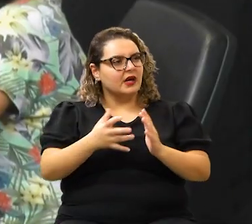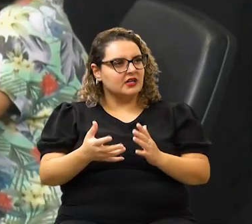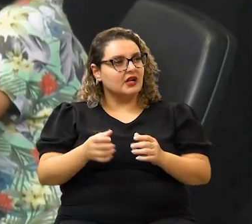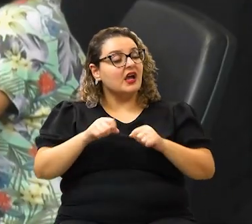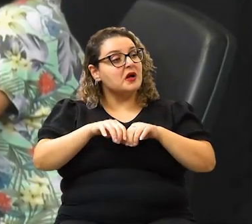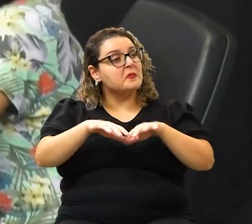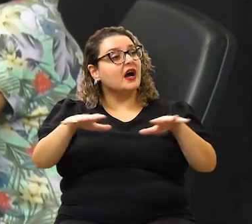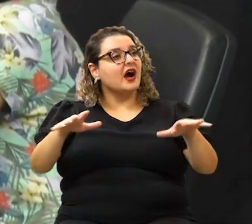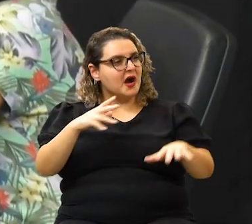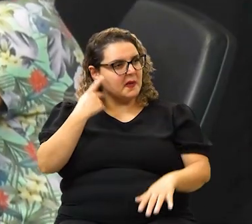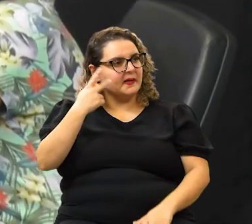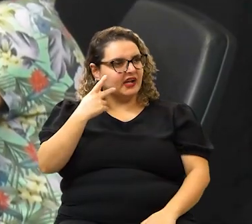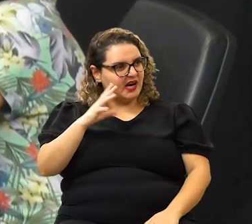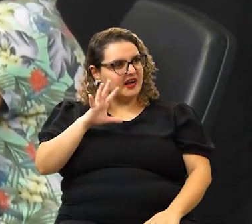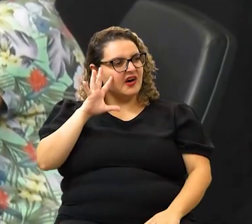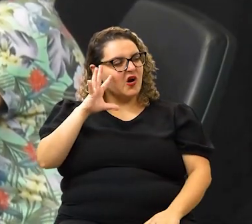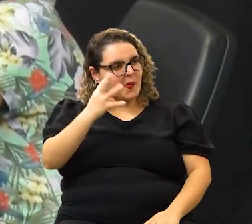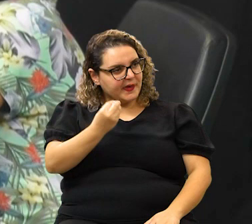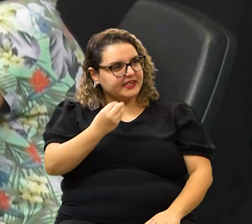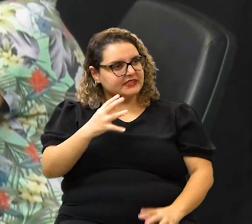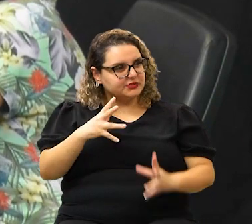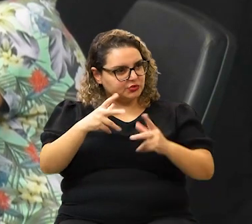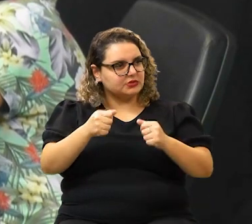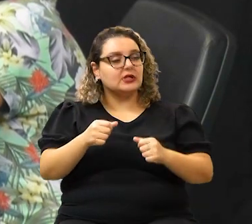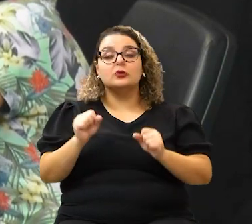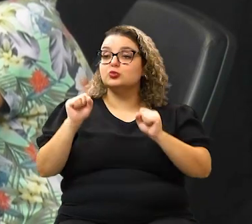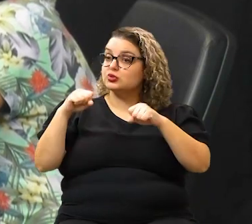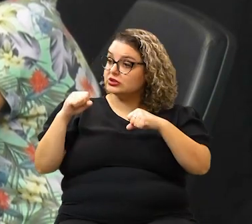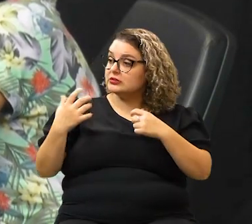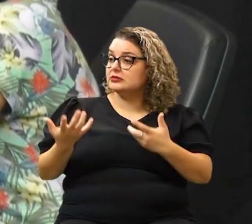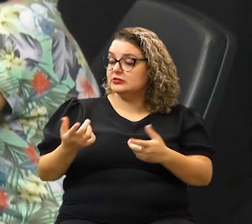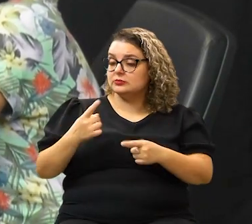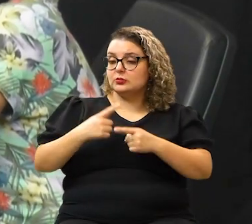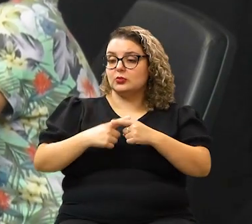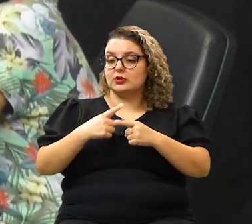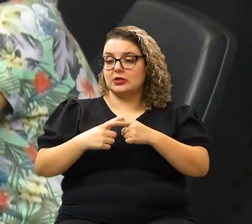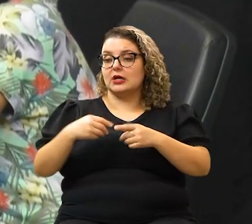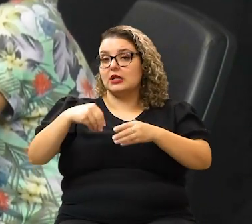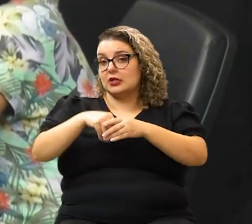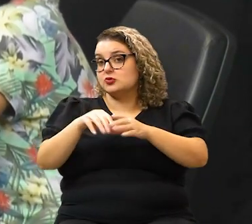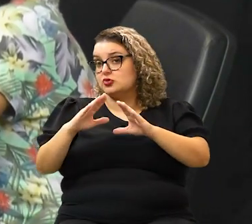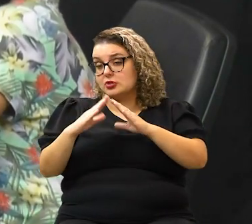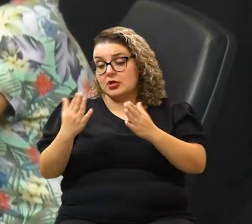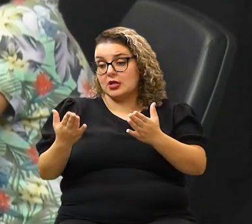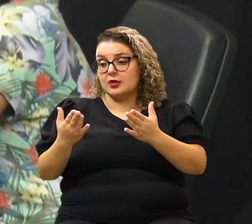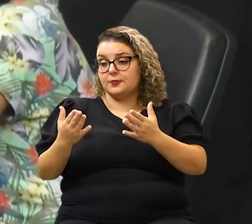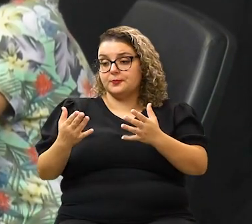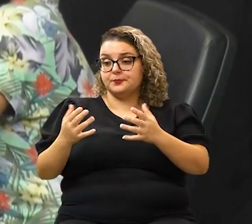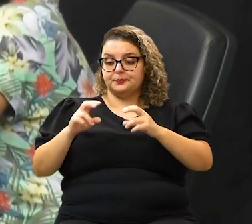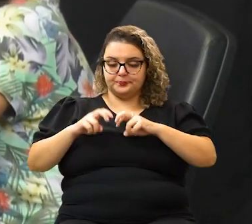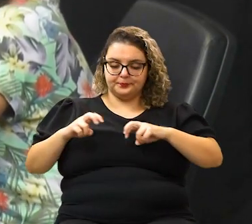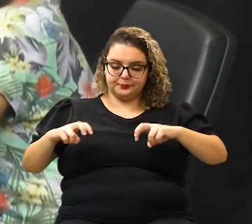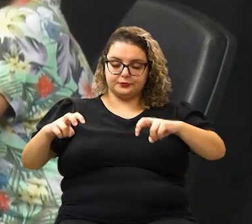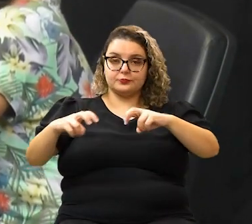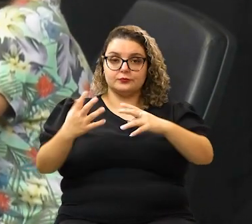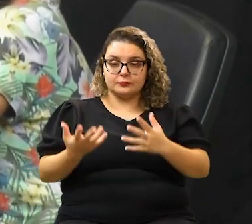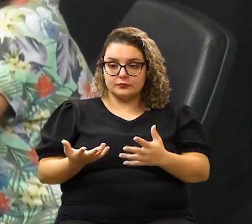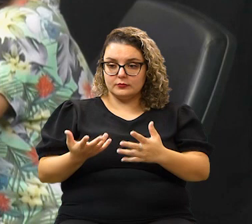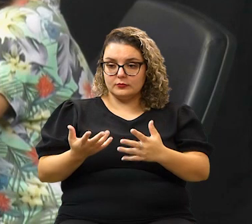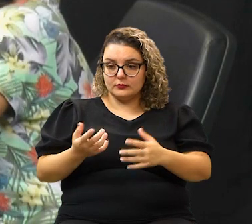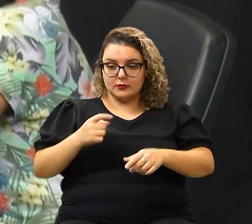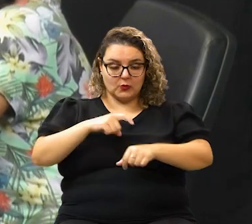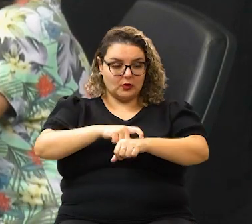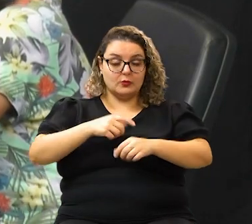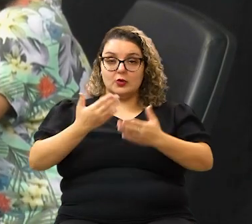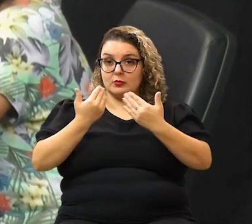da política, né? Porque assim, a gente em casa sentava uma hora do jantar, era o